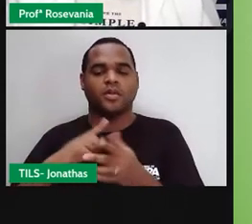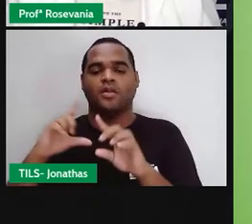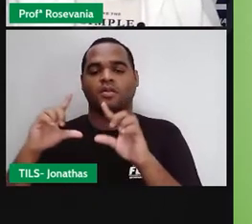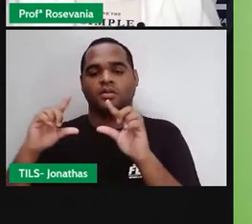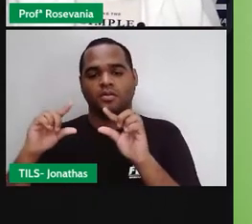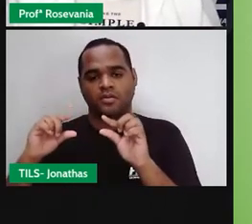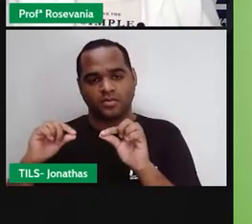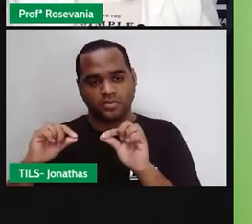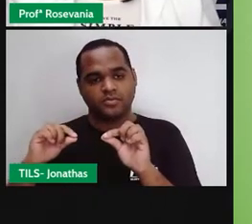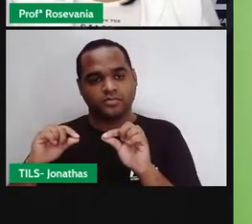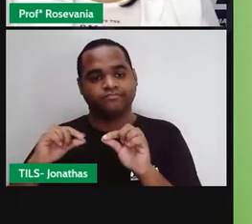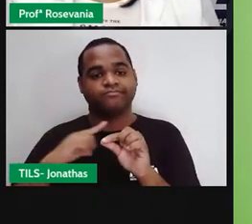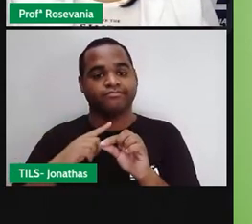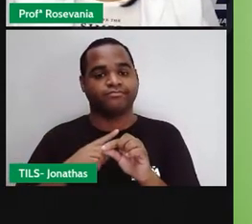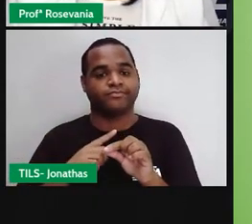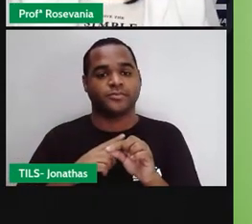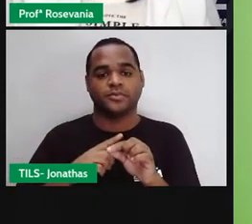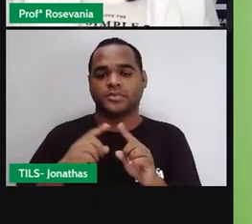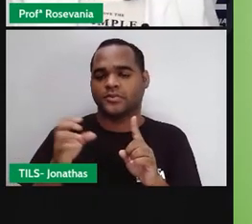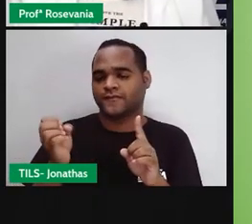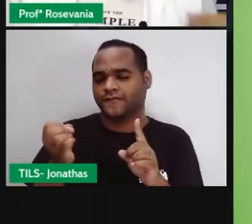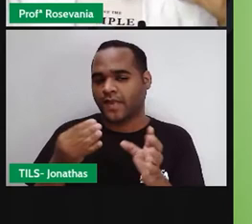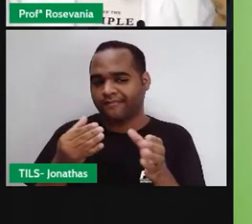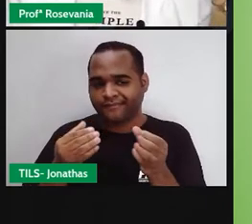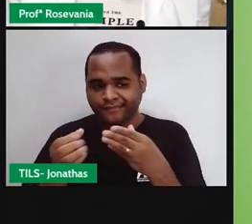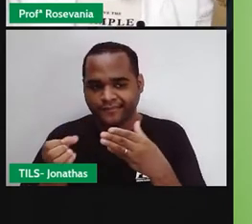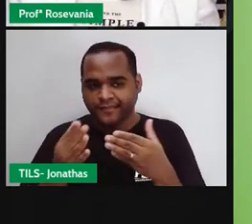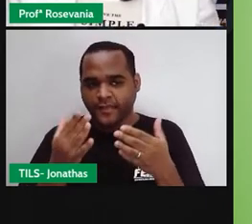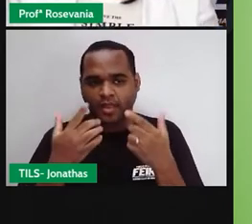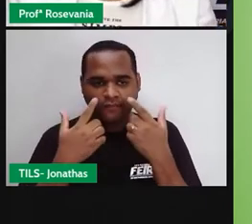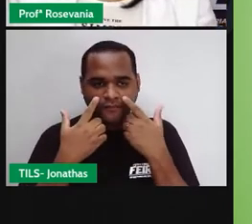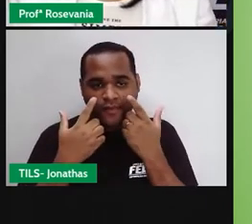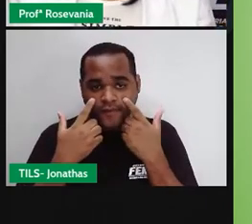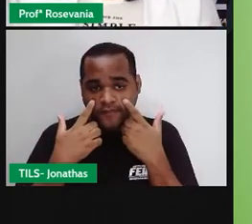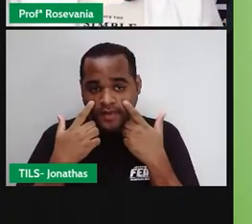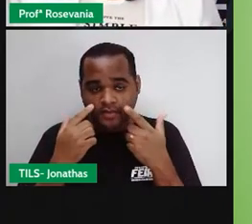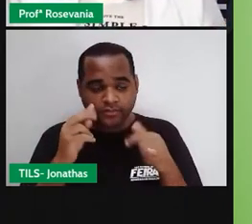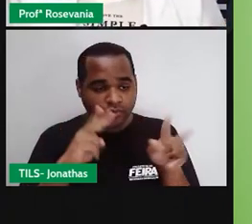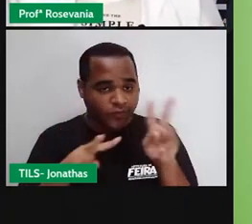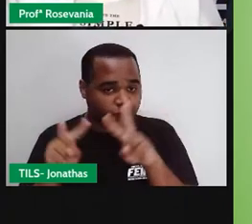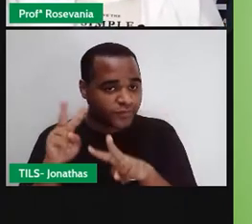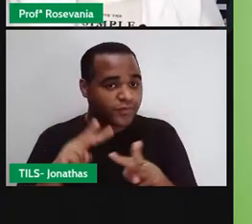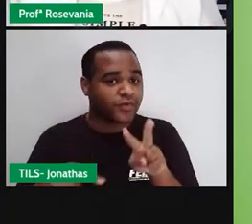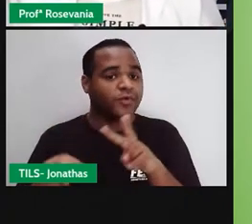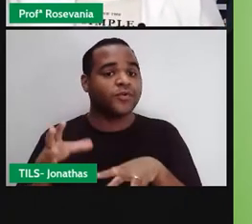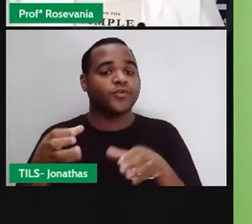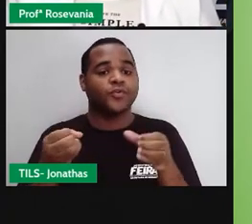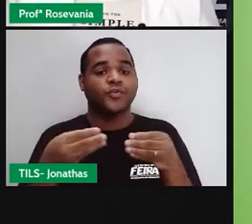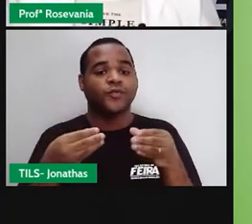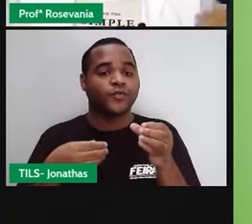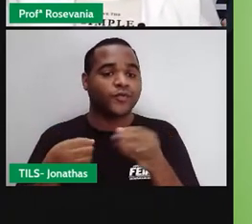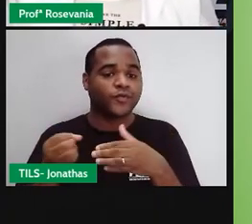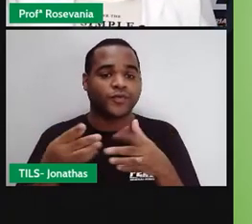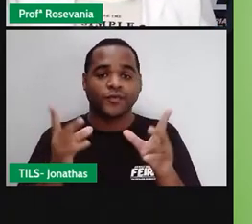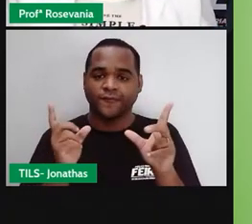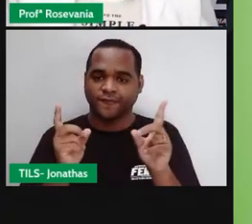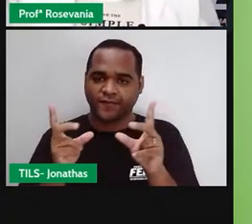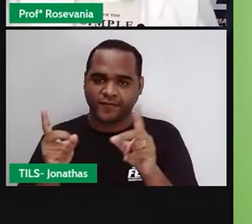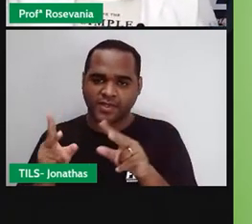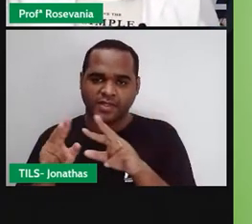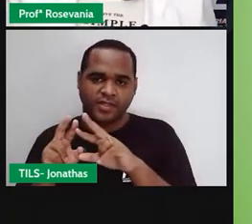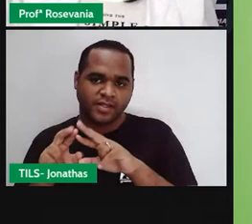com que tivesse um novo olhar, enxergasse novos locais para poder vender, enxergasse